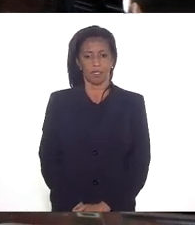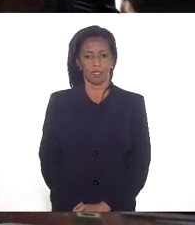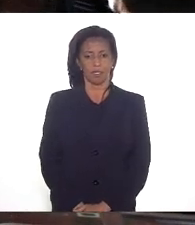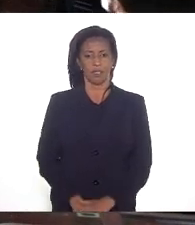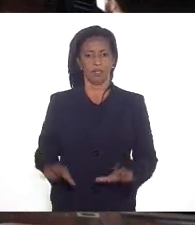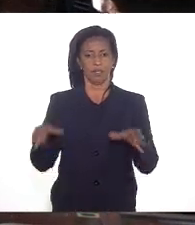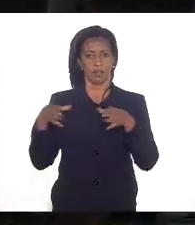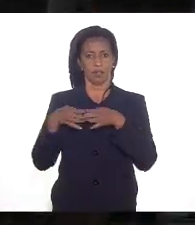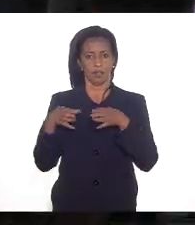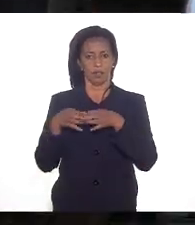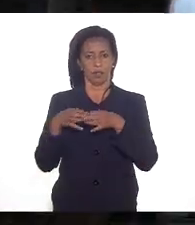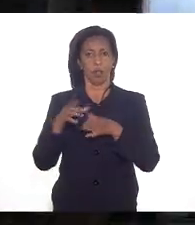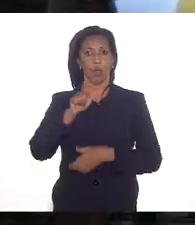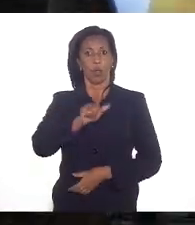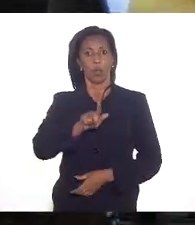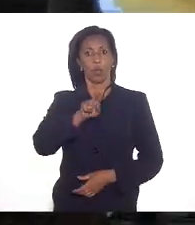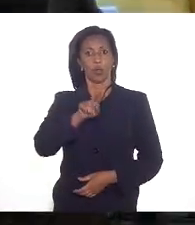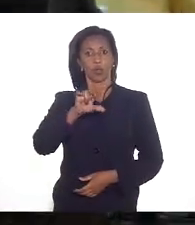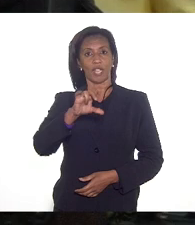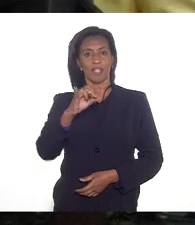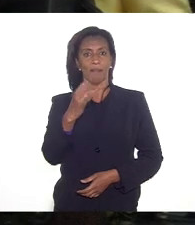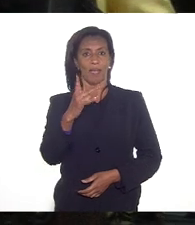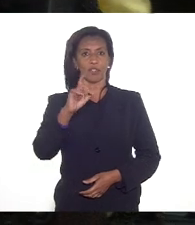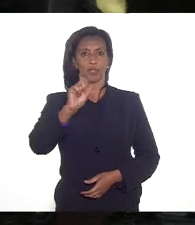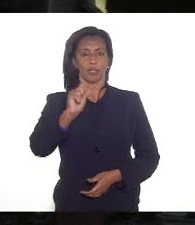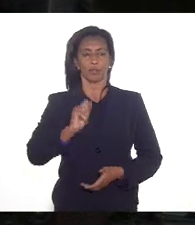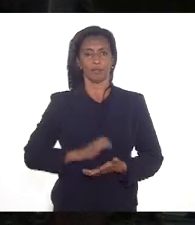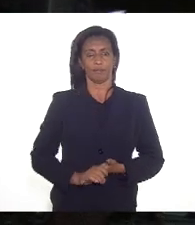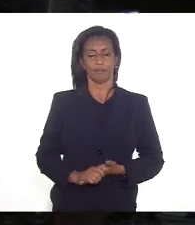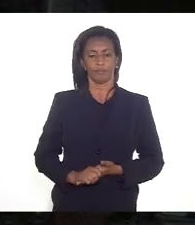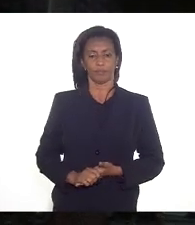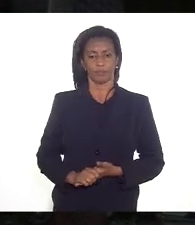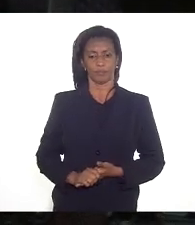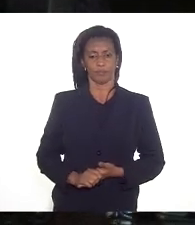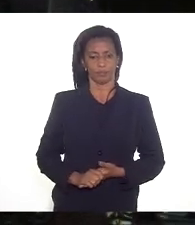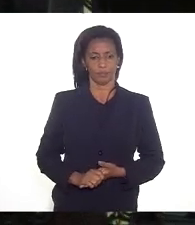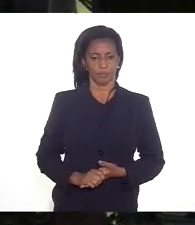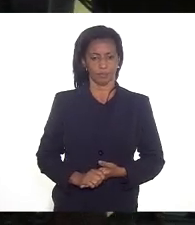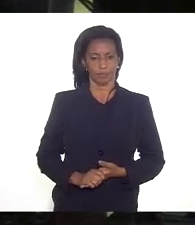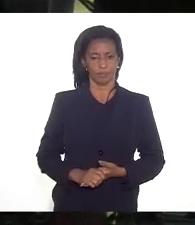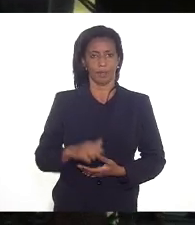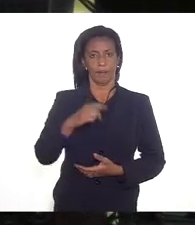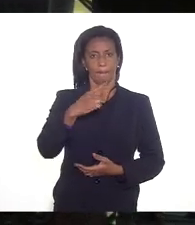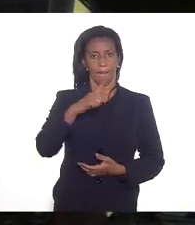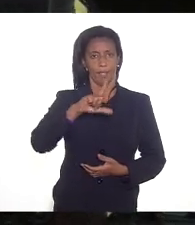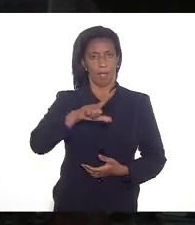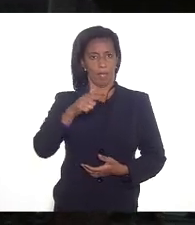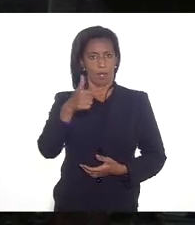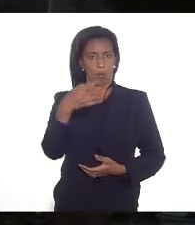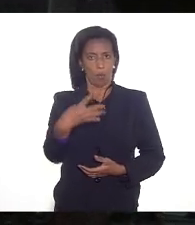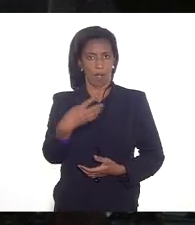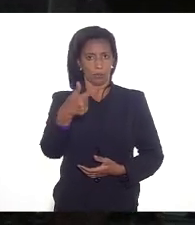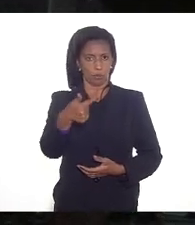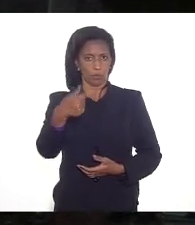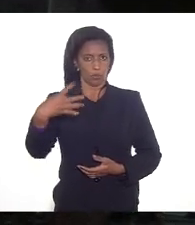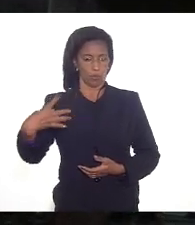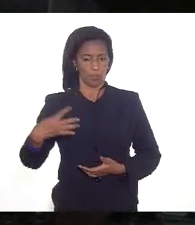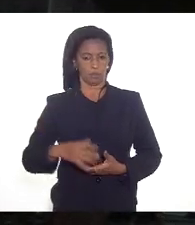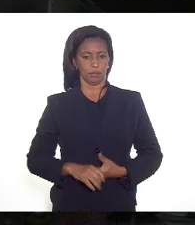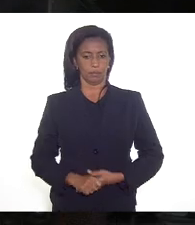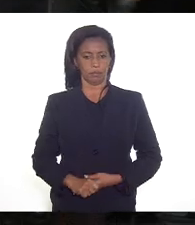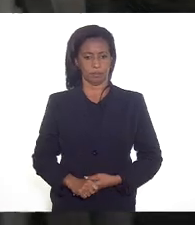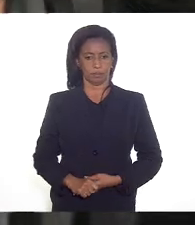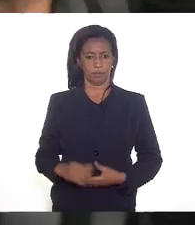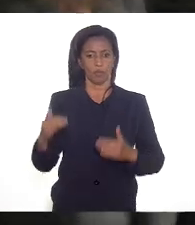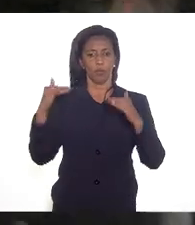e pela comissão Deputado da Lucinha como saúde saneamento ambiental pele 1424 eu